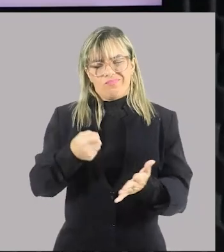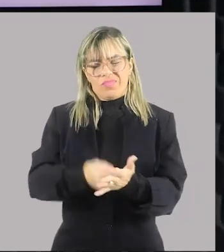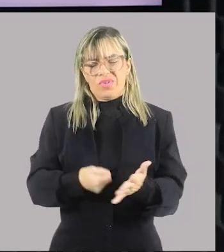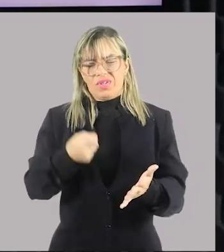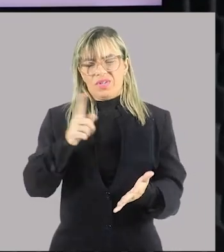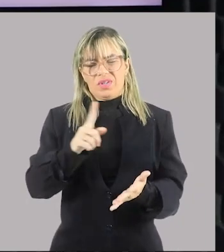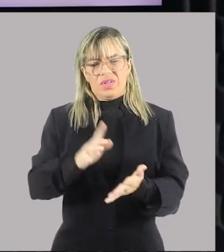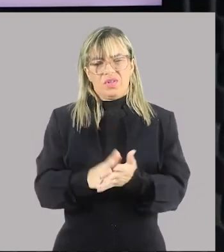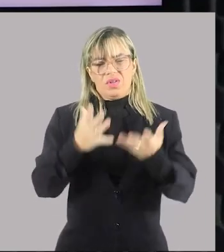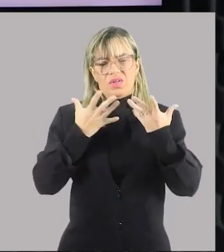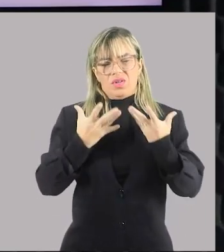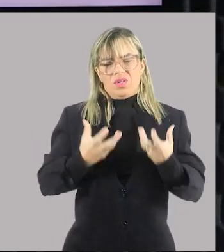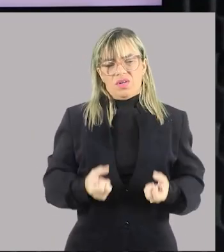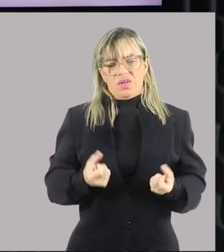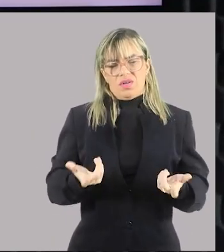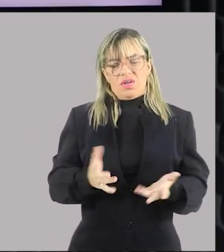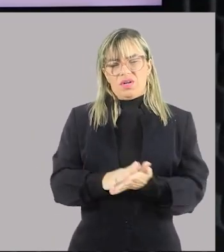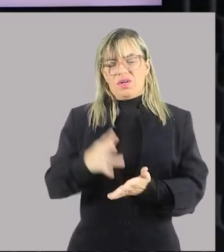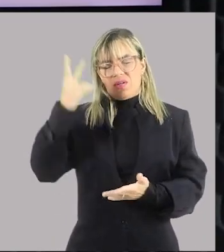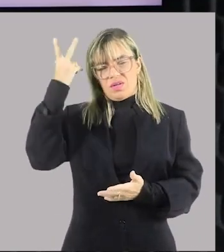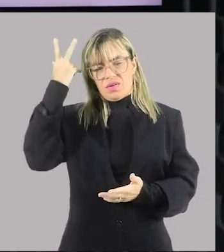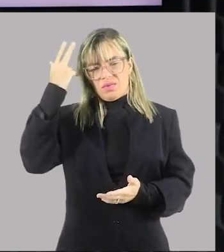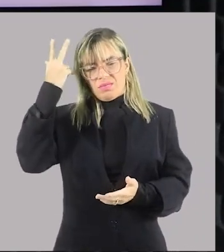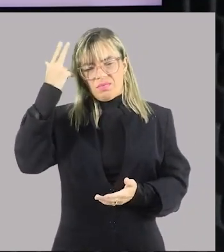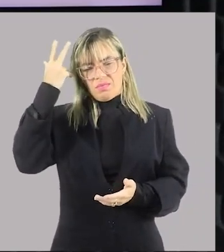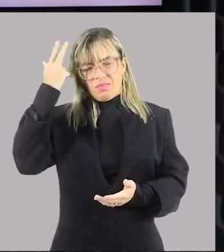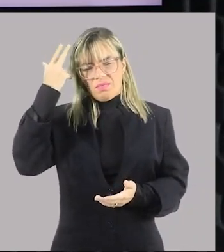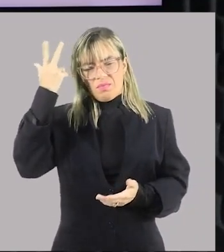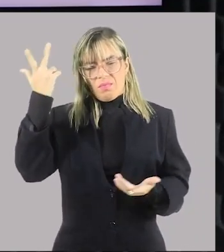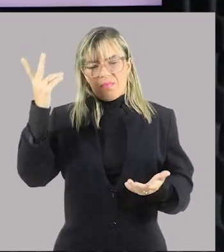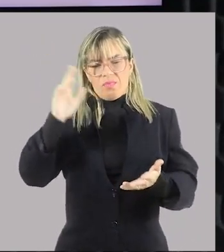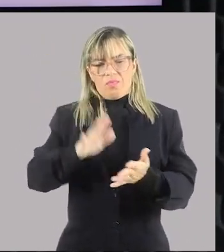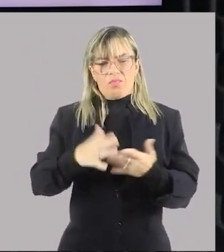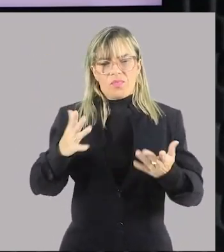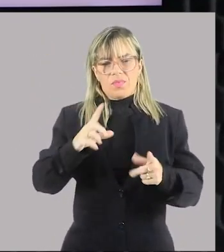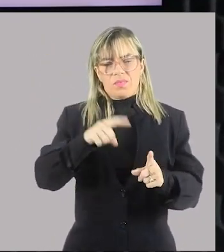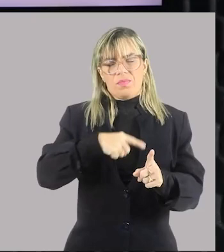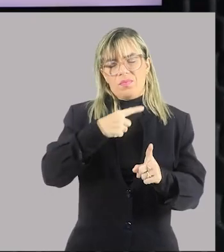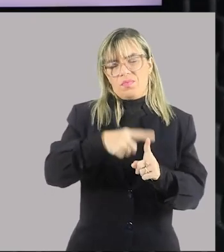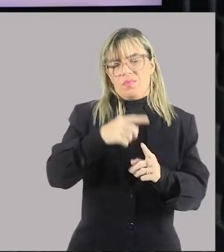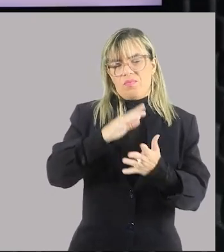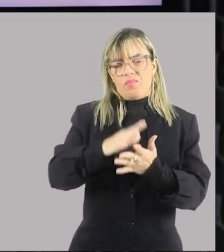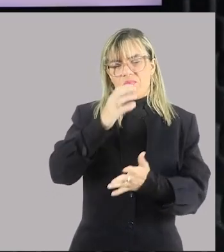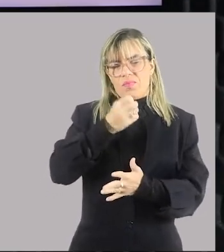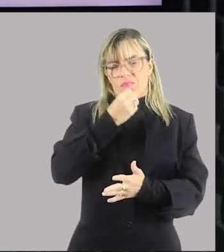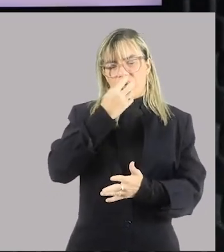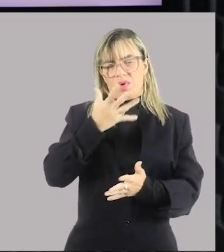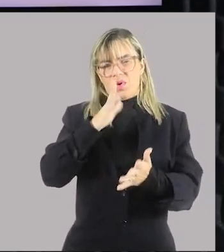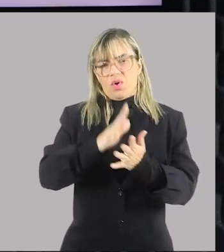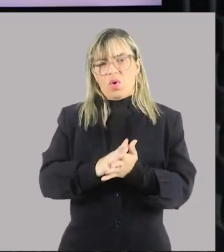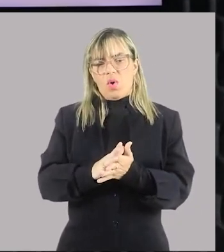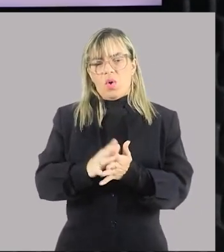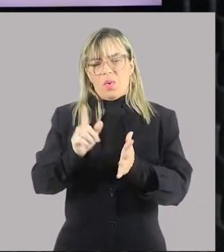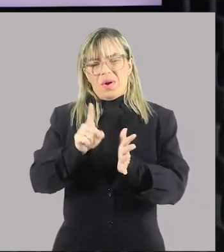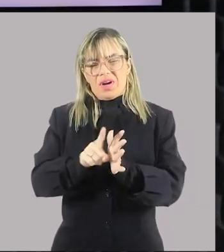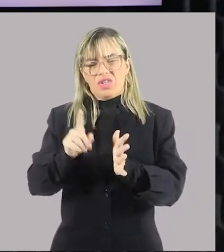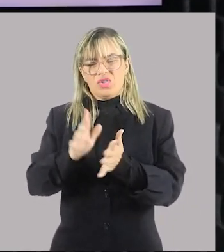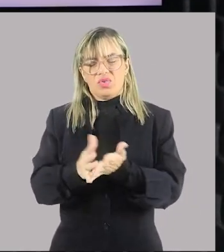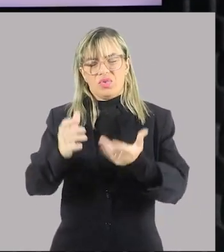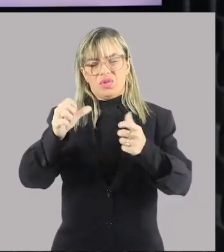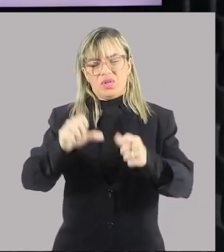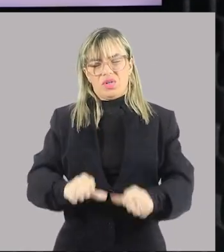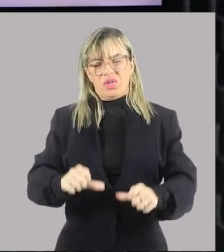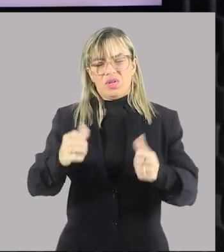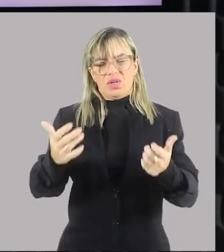a contestação ela é algo normal, mesmo sendo benéfica ou mesmo ela sendo maléfica. Sempre vai haver